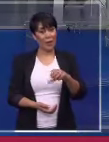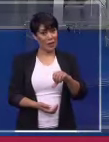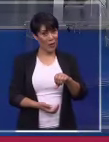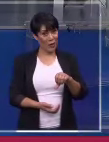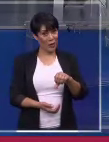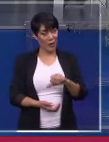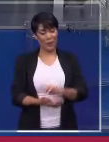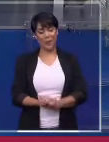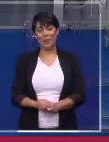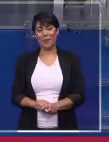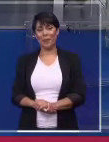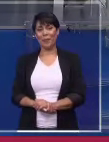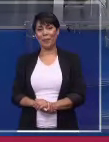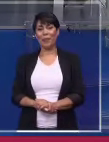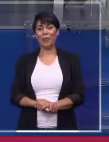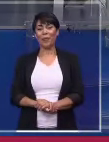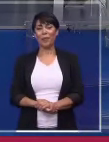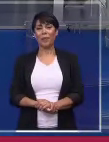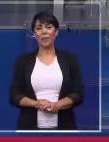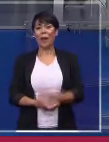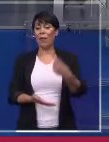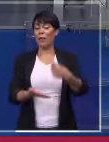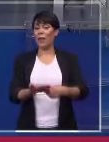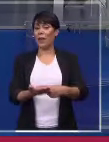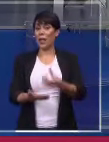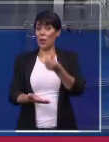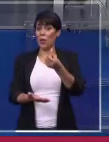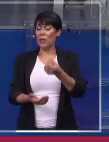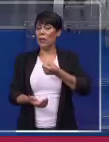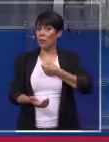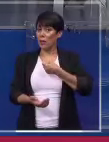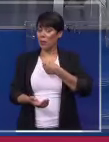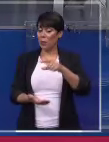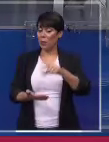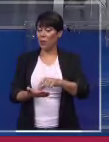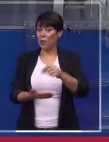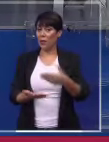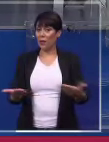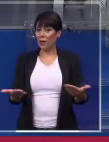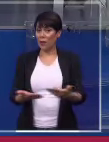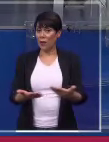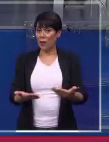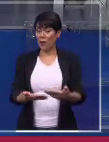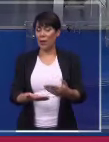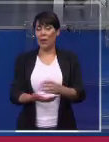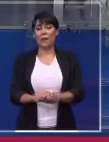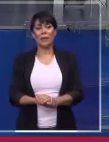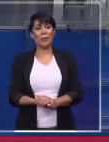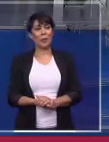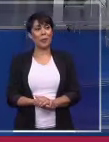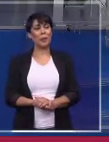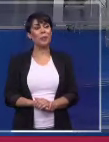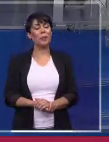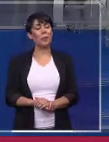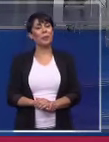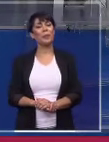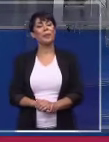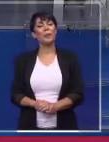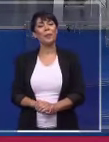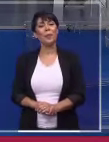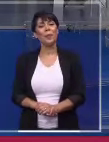39. Agora é hora de conferir os seis números sorteados no segundo sorteio do